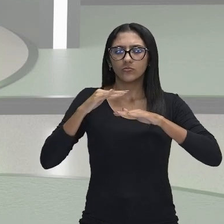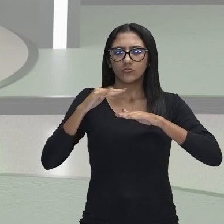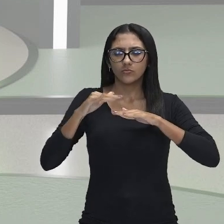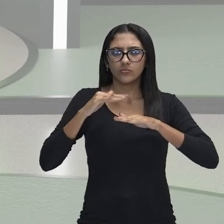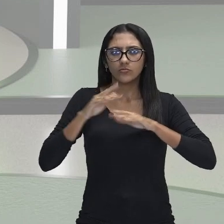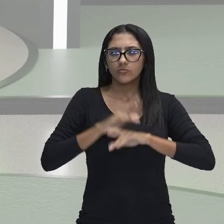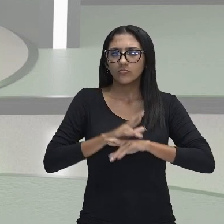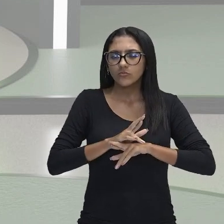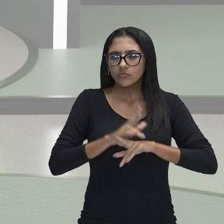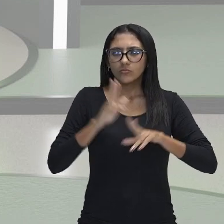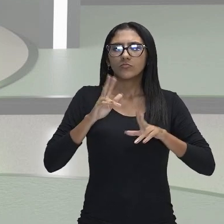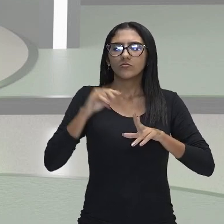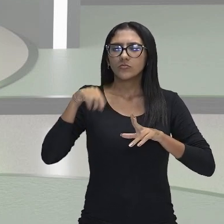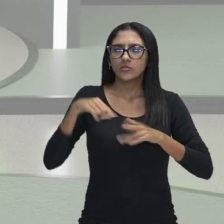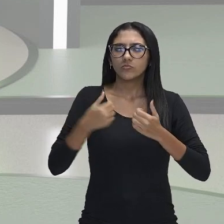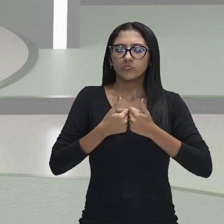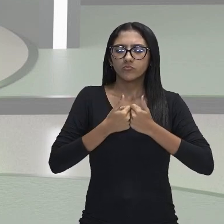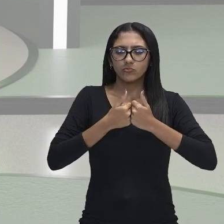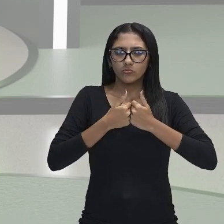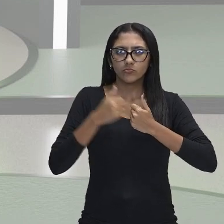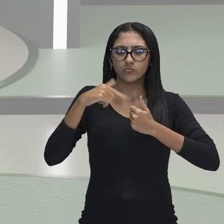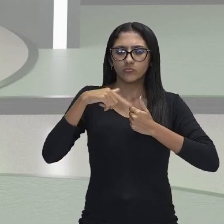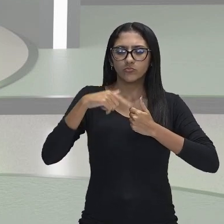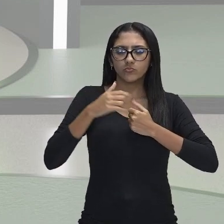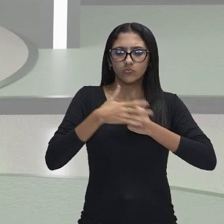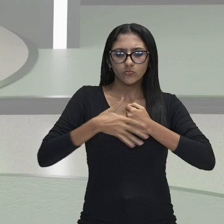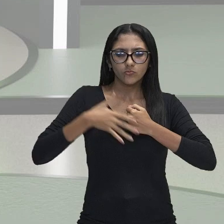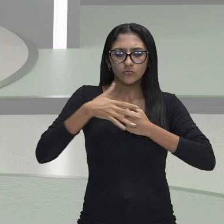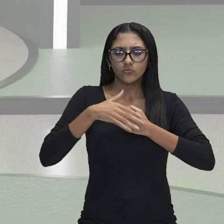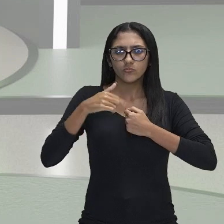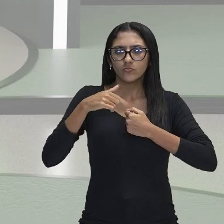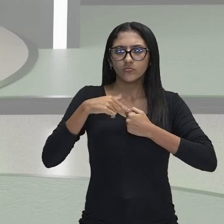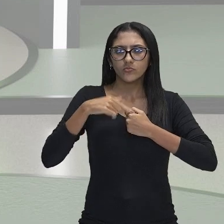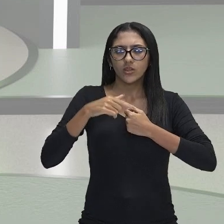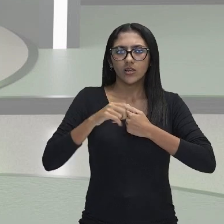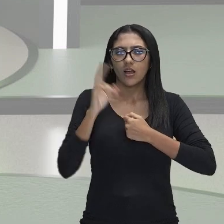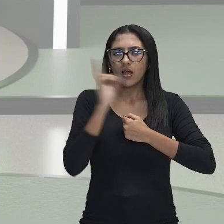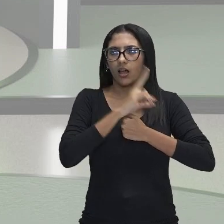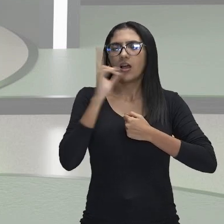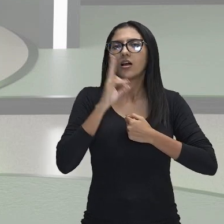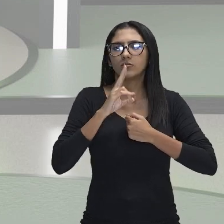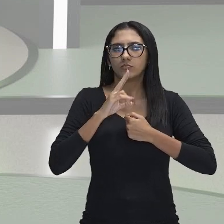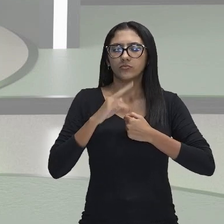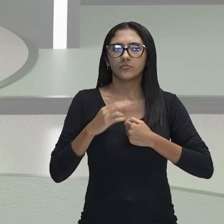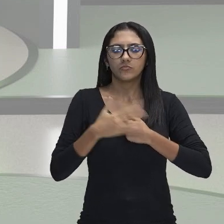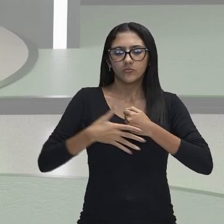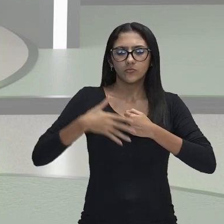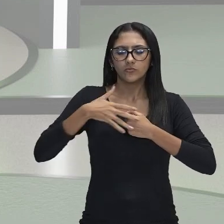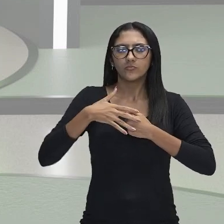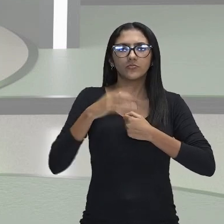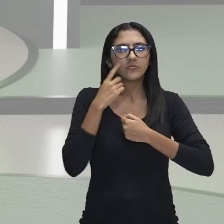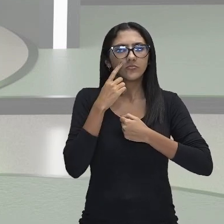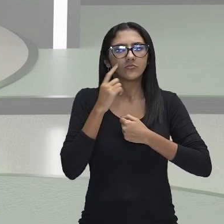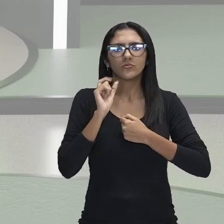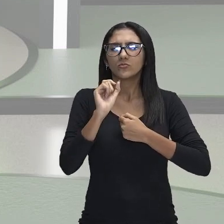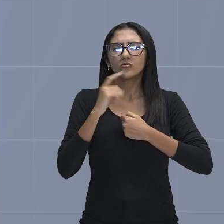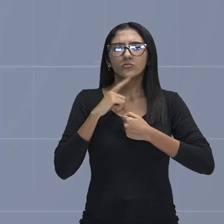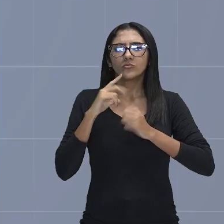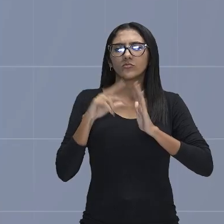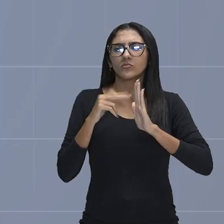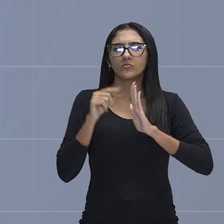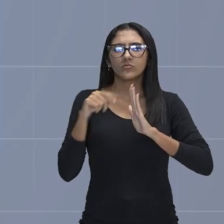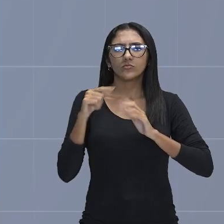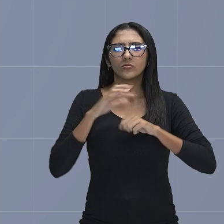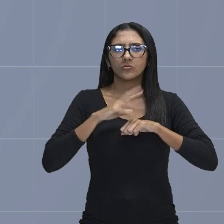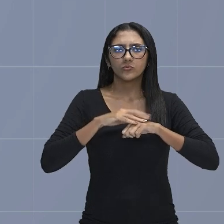os impulsos ventriculares vão ser o quê? Mais rápidos. Então, vamos ver o que é a arritmia cardíaca.